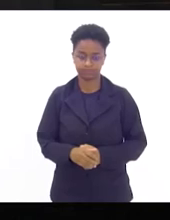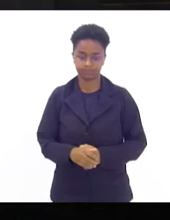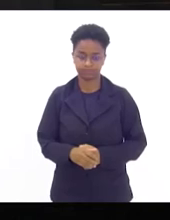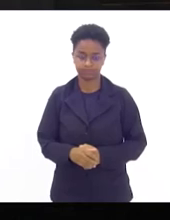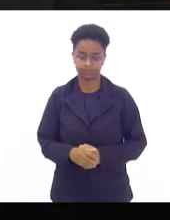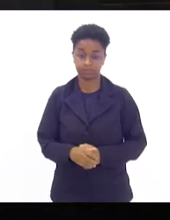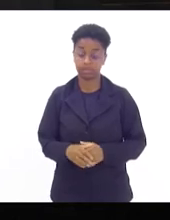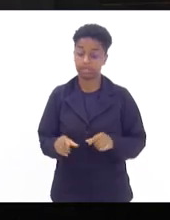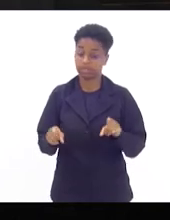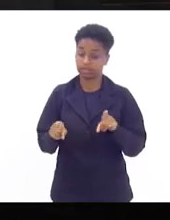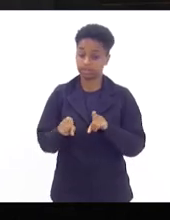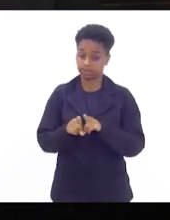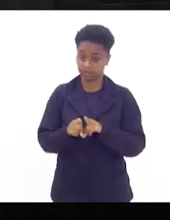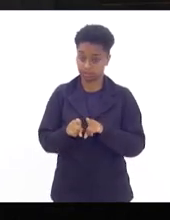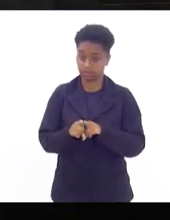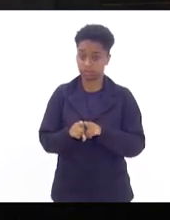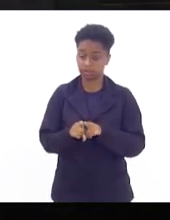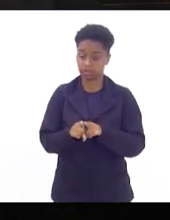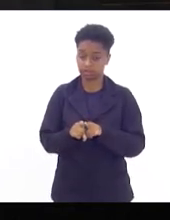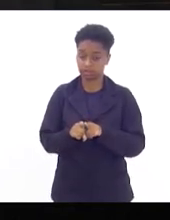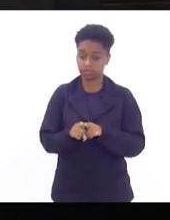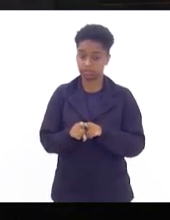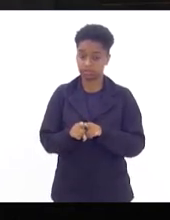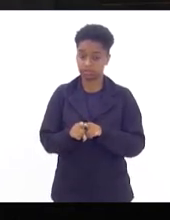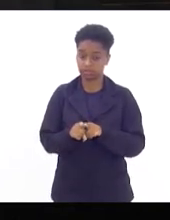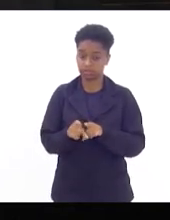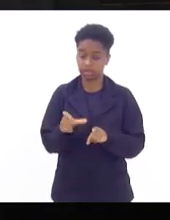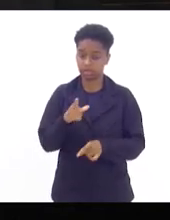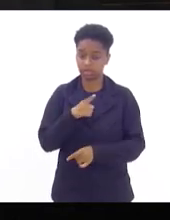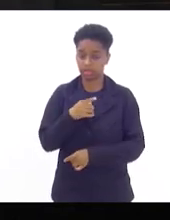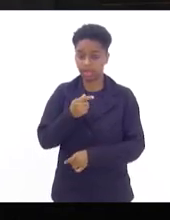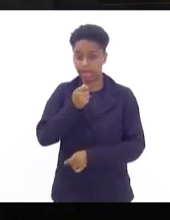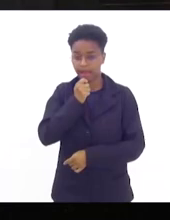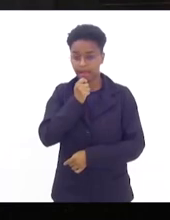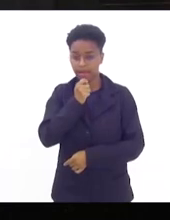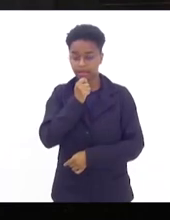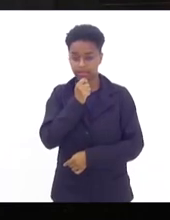Associado a isso, ainda existe